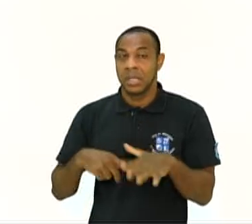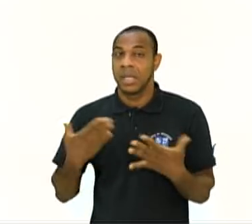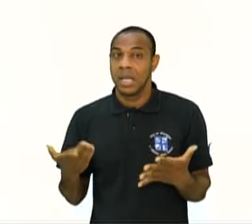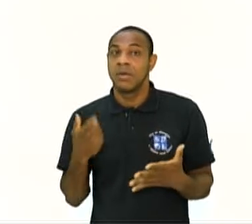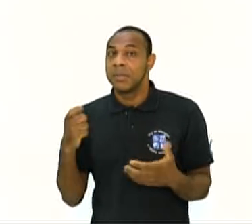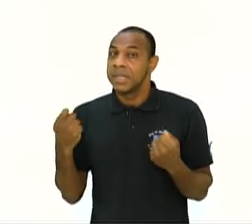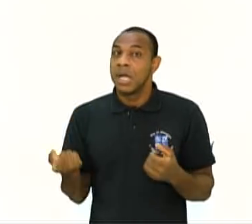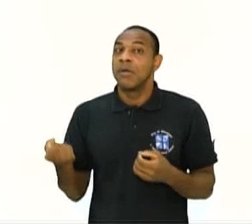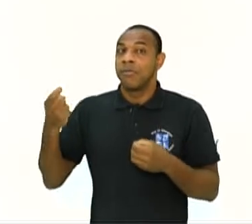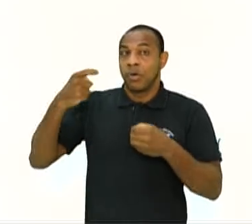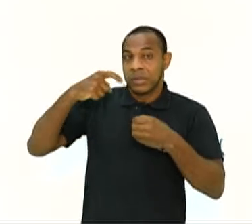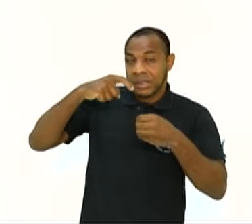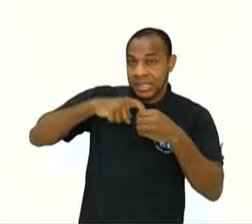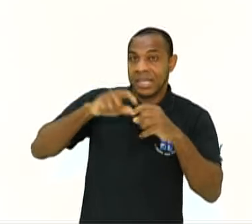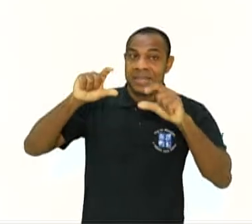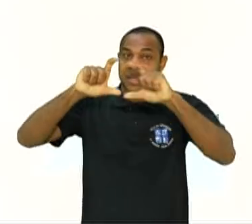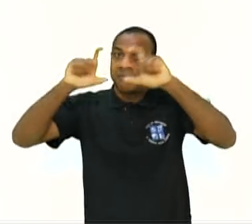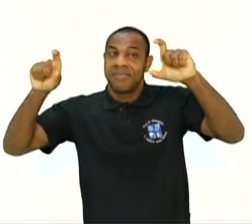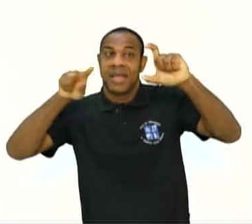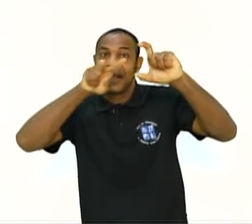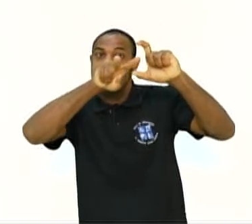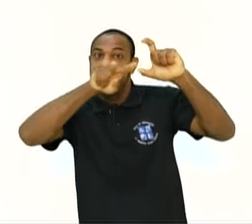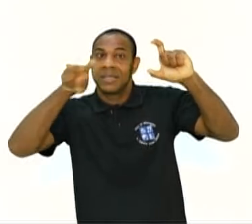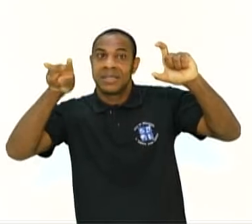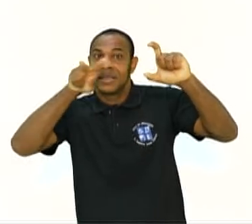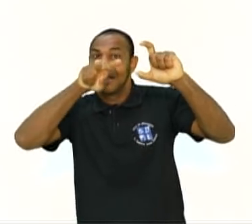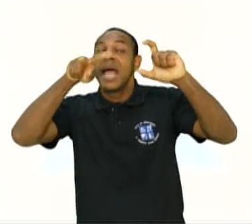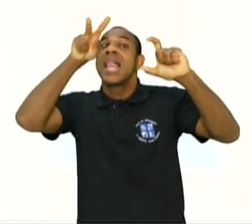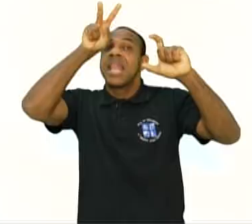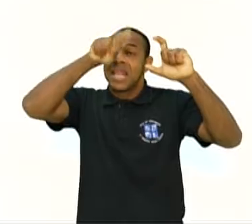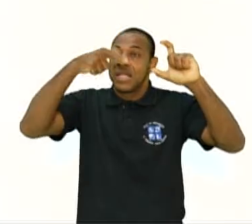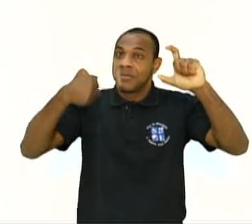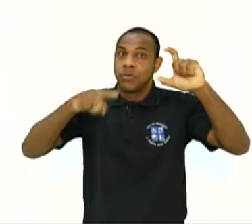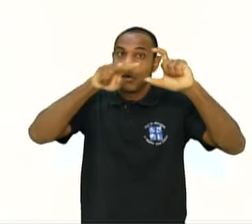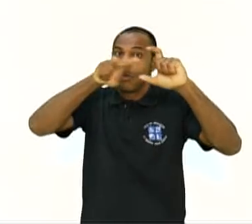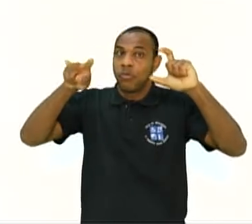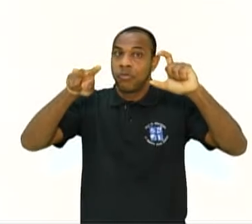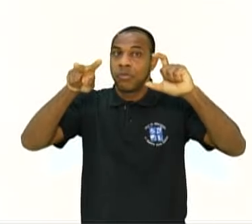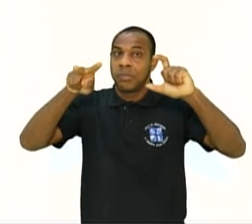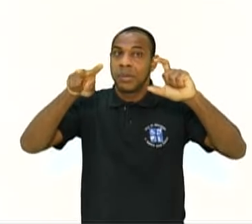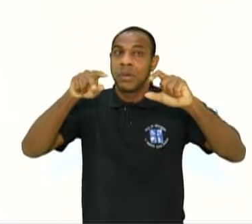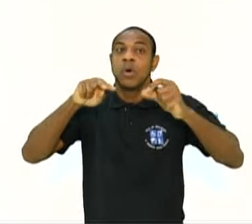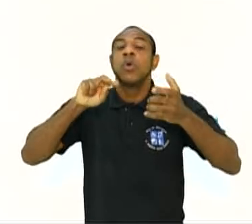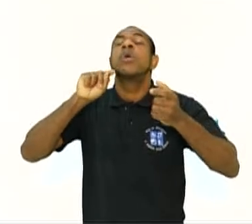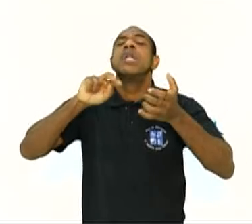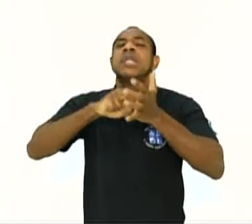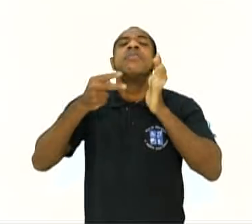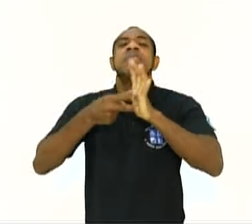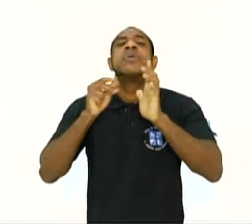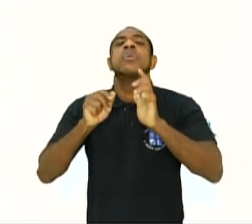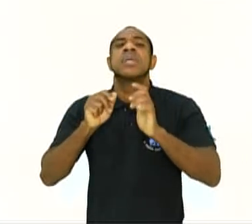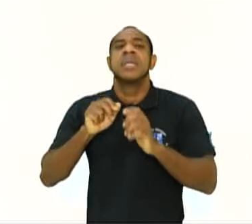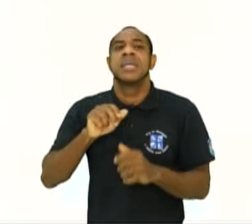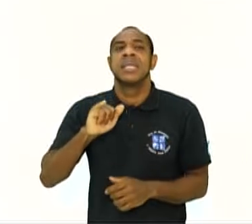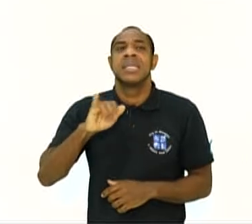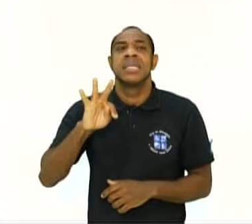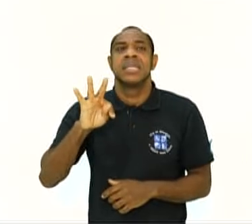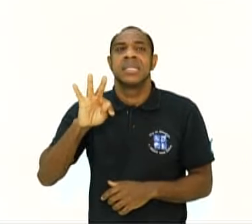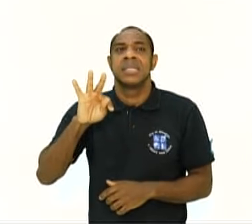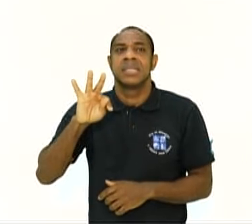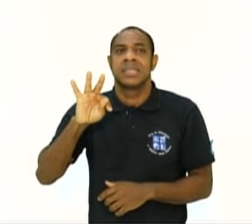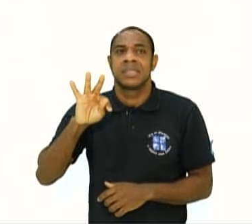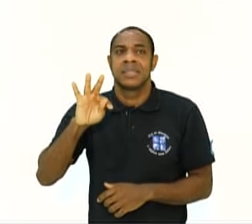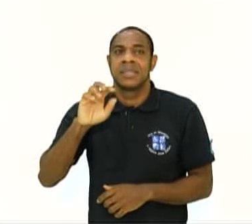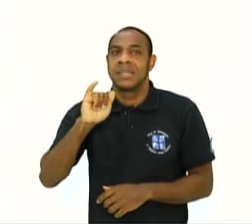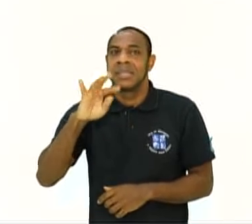que voltar ali na frase do texto, leia novamente para identificar. Esse it se refere a quê? O it ali a